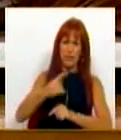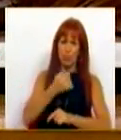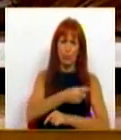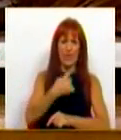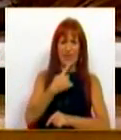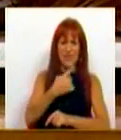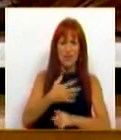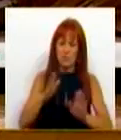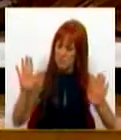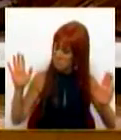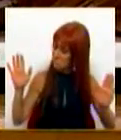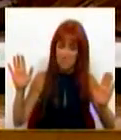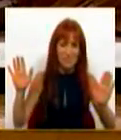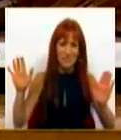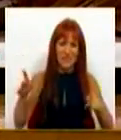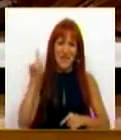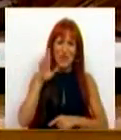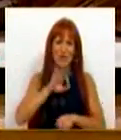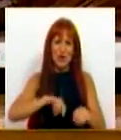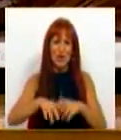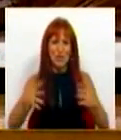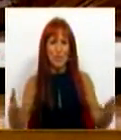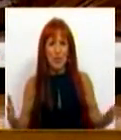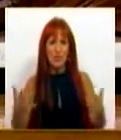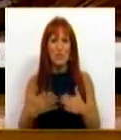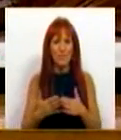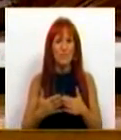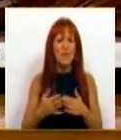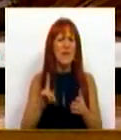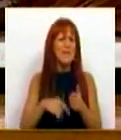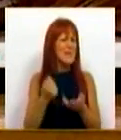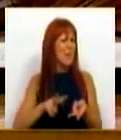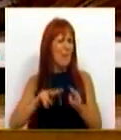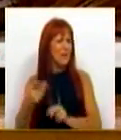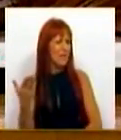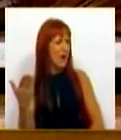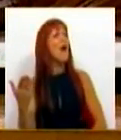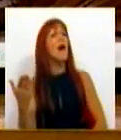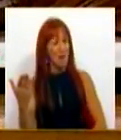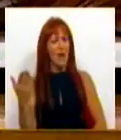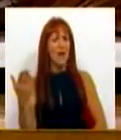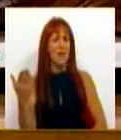muitos. Afinal, senhoras e senhores deputados, há sempre uma alternativa.